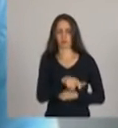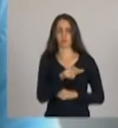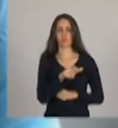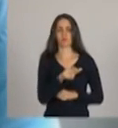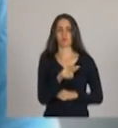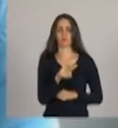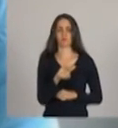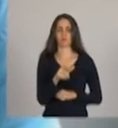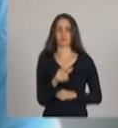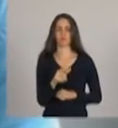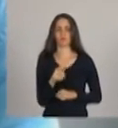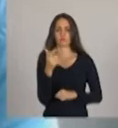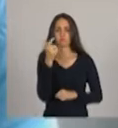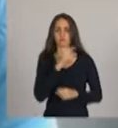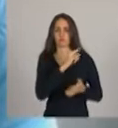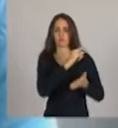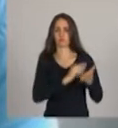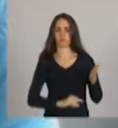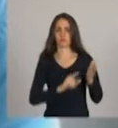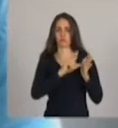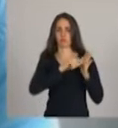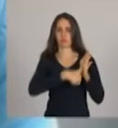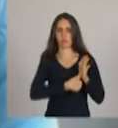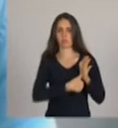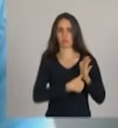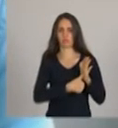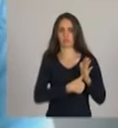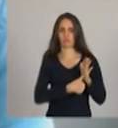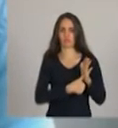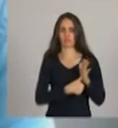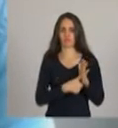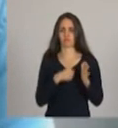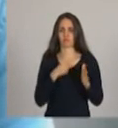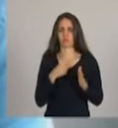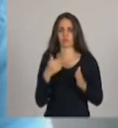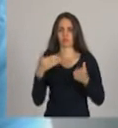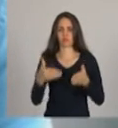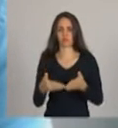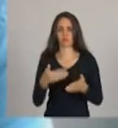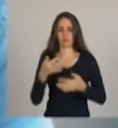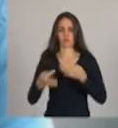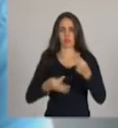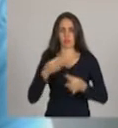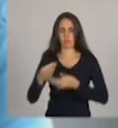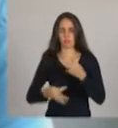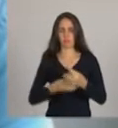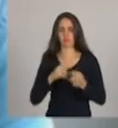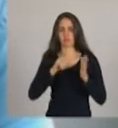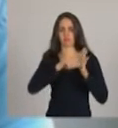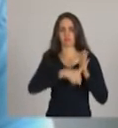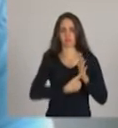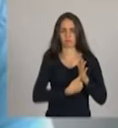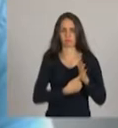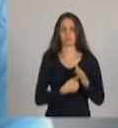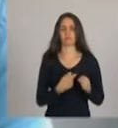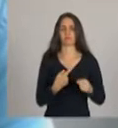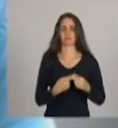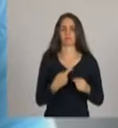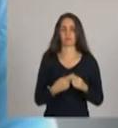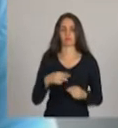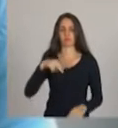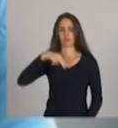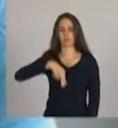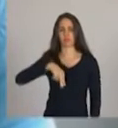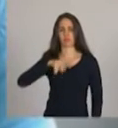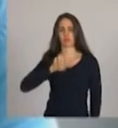vez mais com diagnóstico tardio para o tratamento. Sabemos que na neoplasia, principalmente em